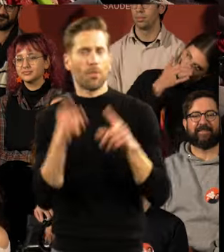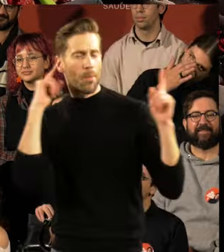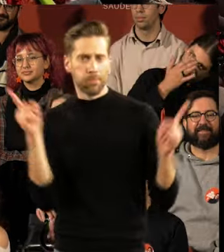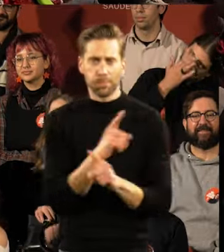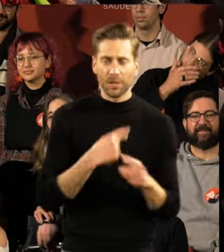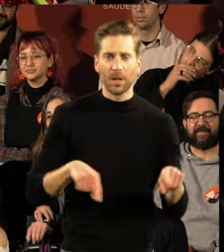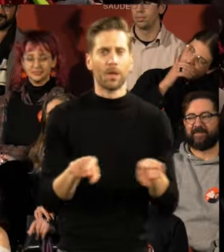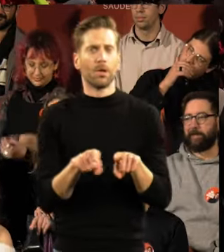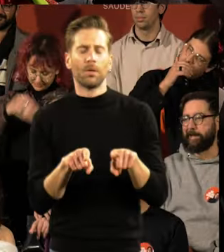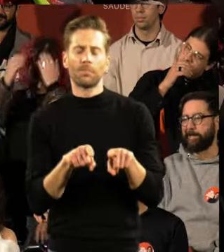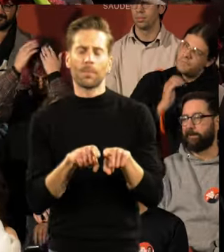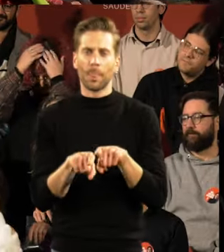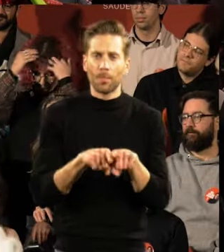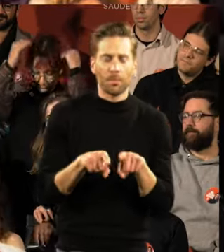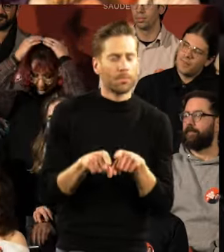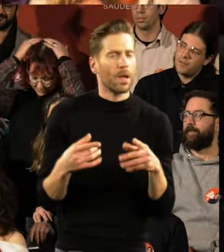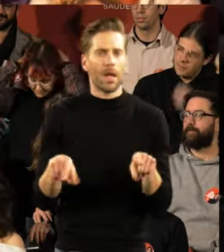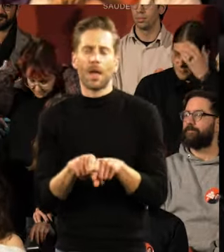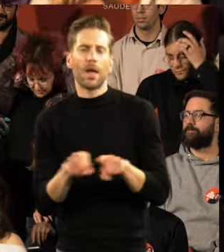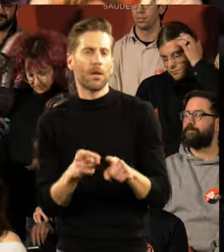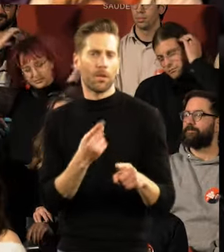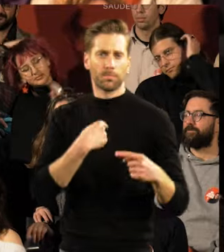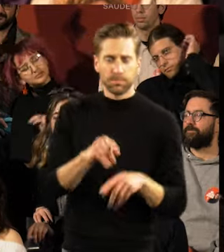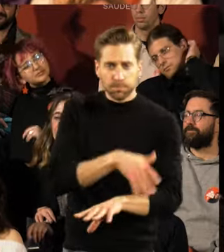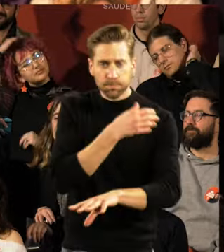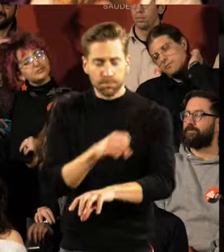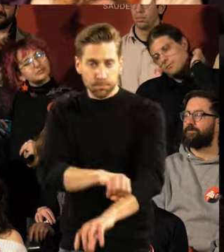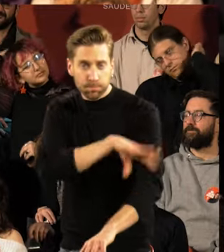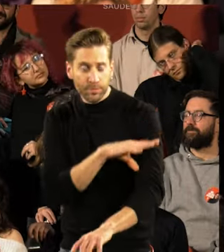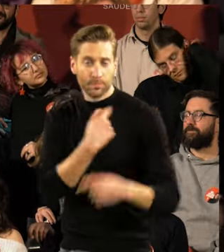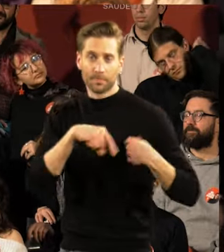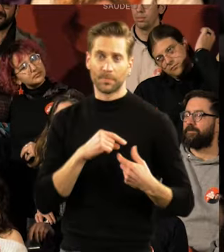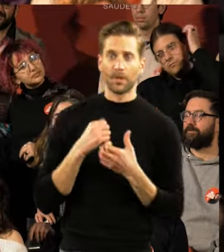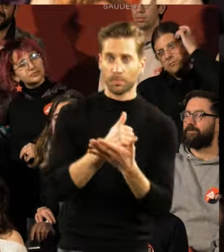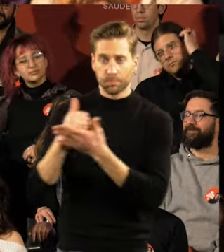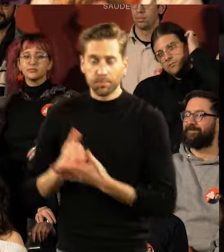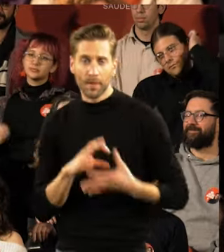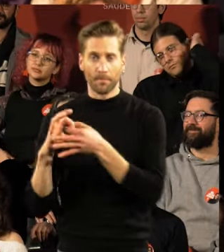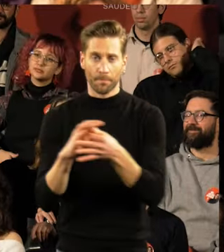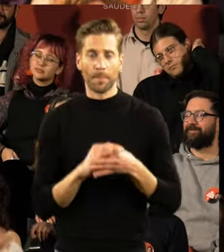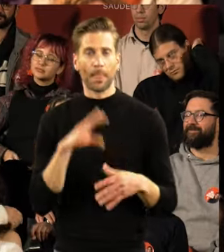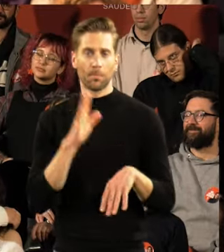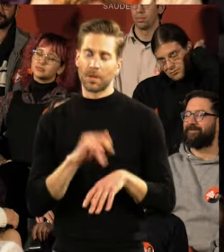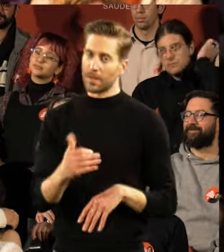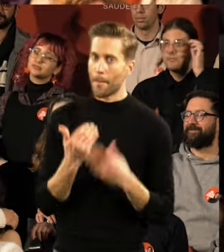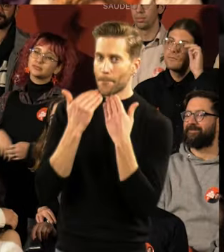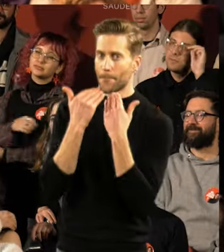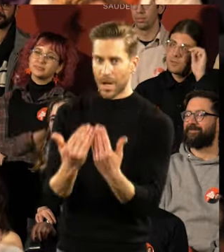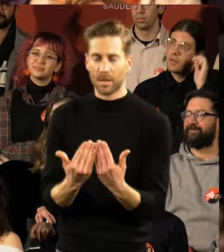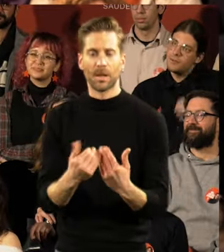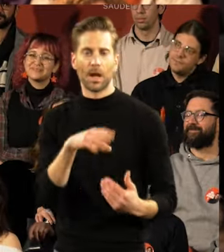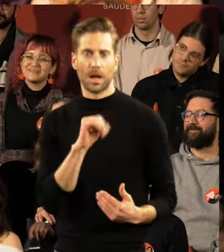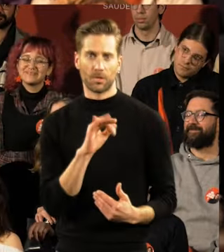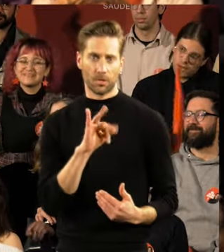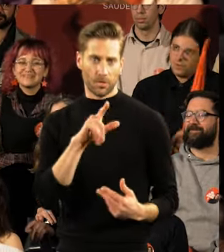é emoção e coração e atos e gestos de amor. E por isso eu começo por agradecer à Sofia